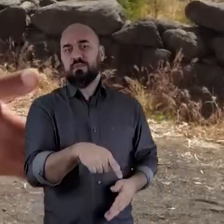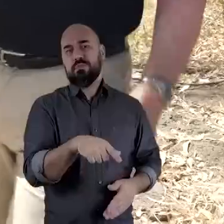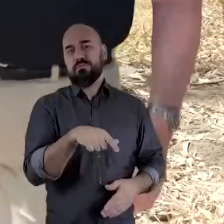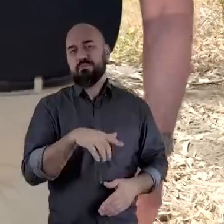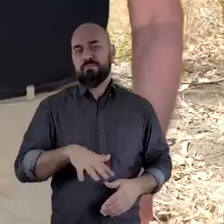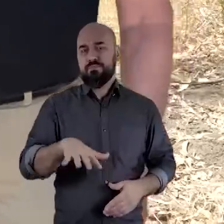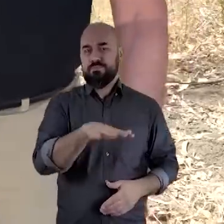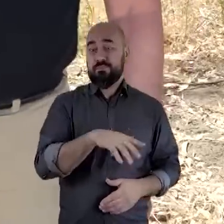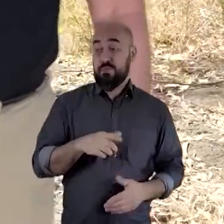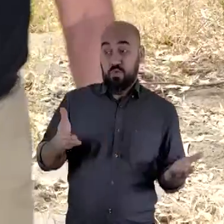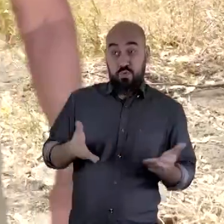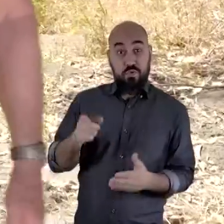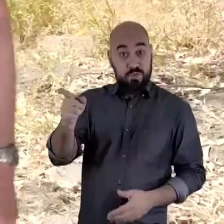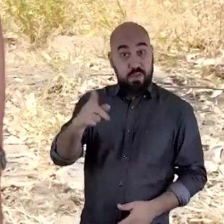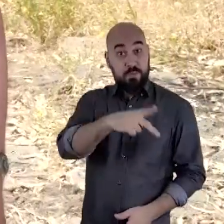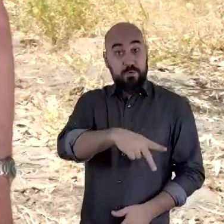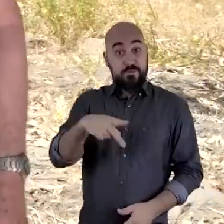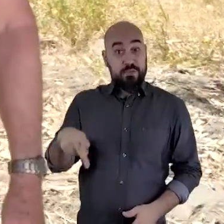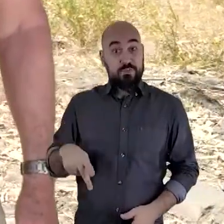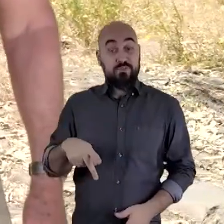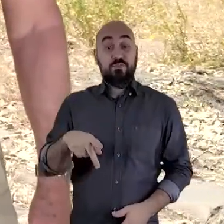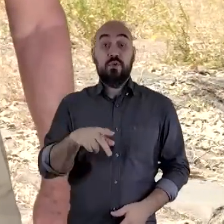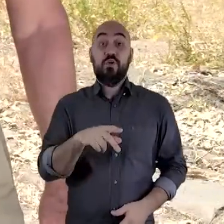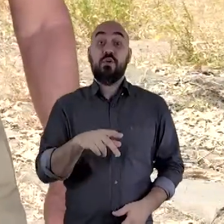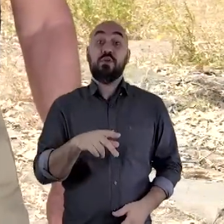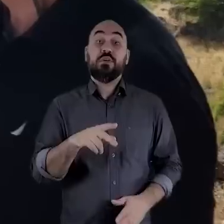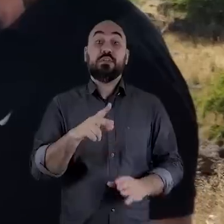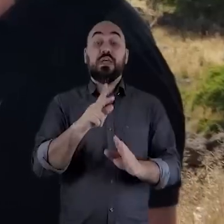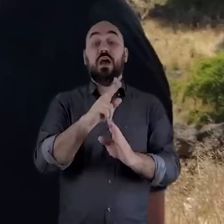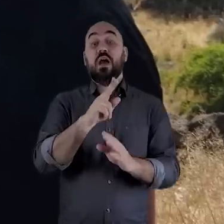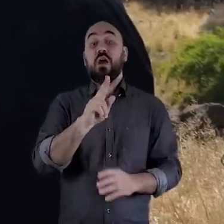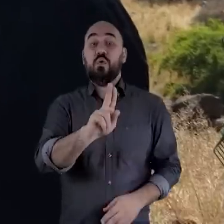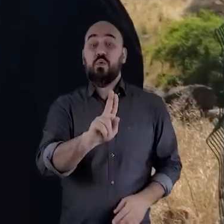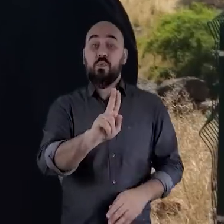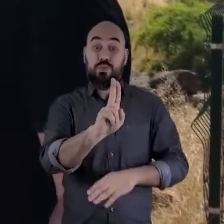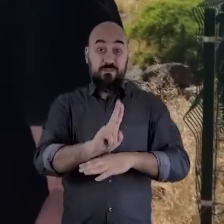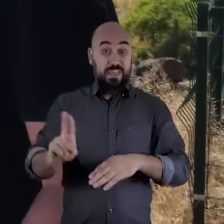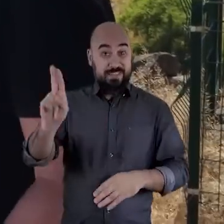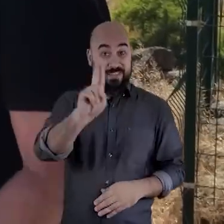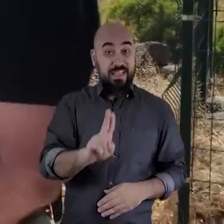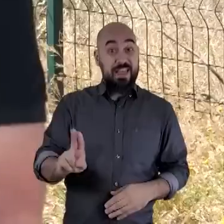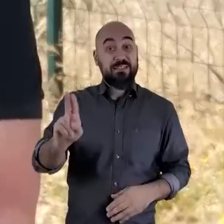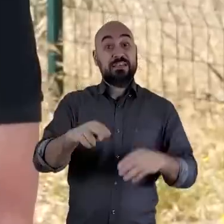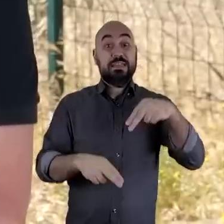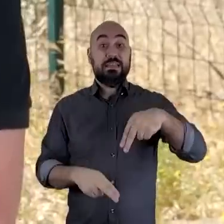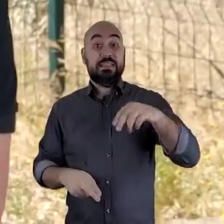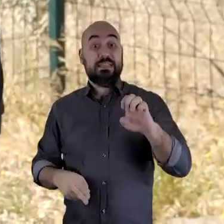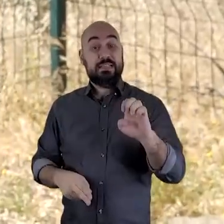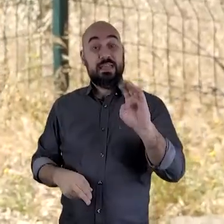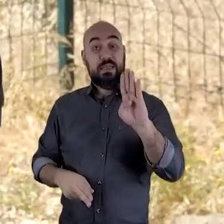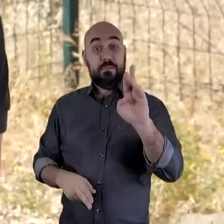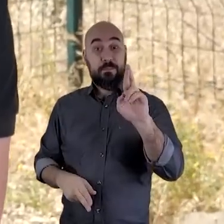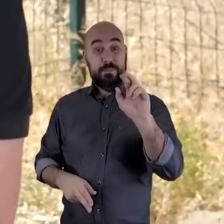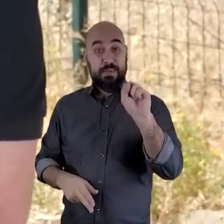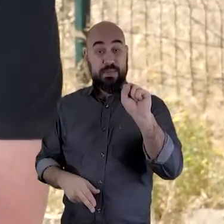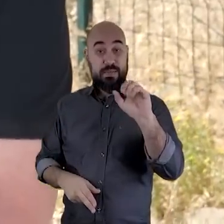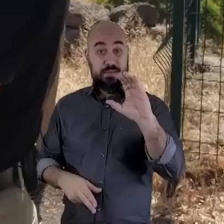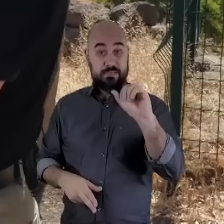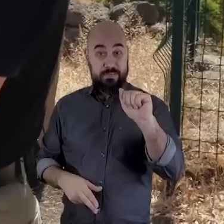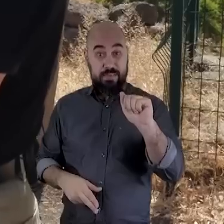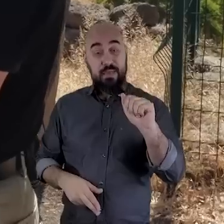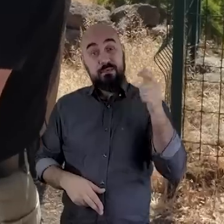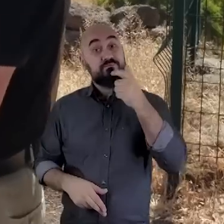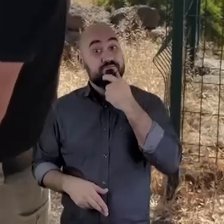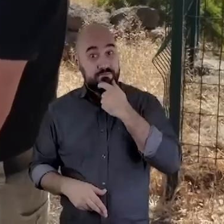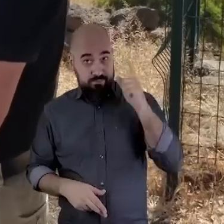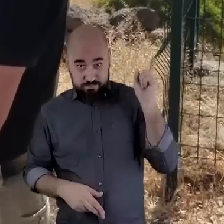que hoje é professor na Universidade de Nebraska, Omaha. Muito obrigado por estar conosco, professor. Eu que agradeço. Eu quero lhe perguntar